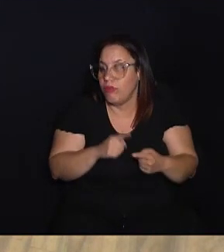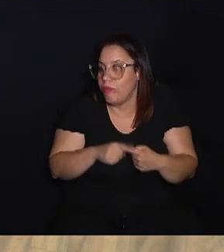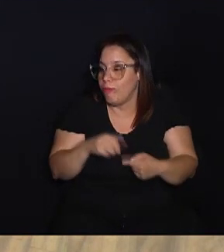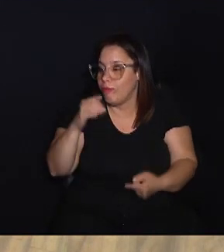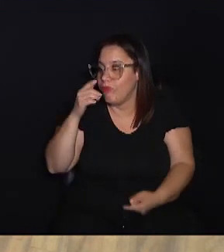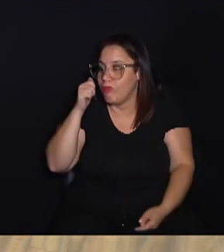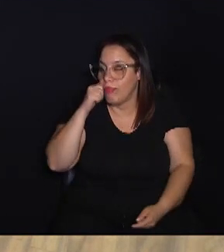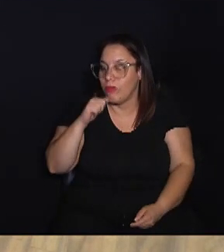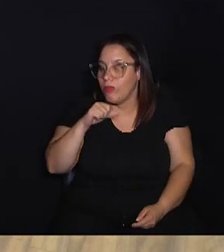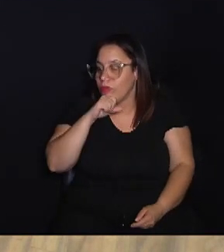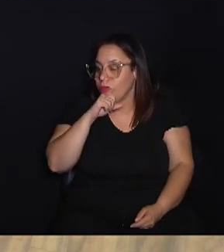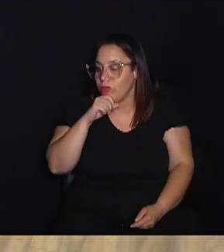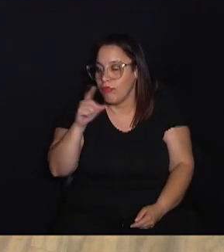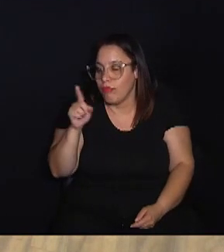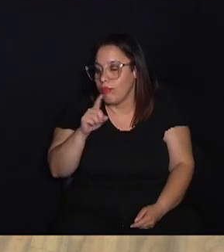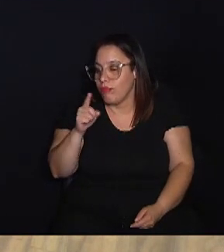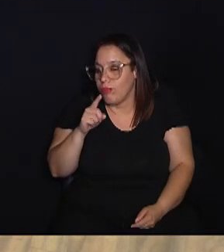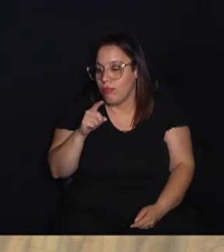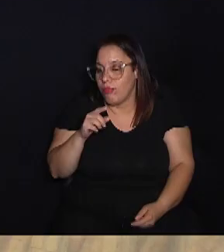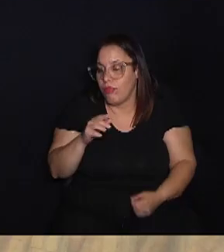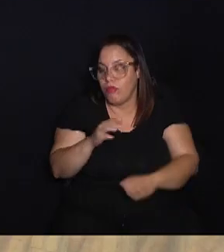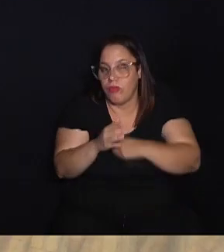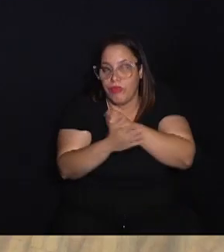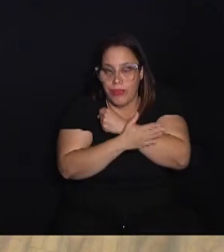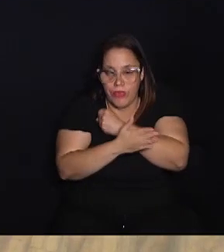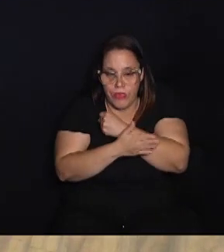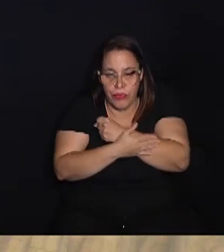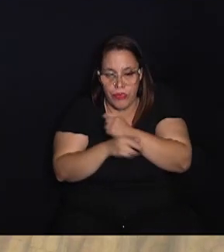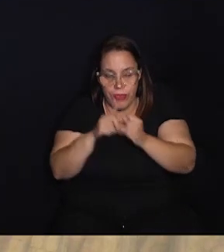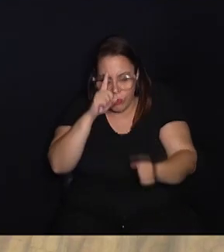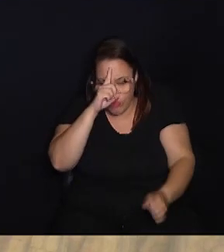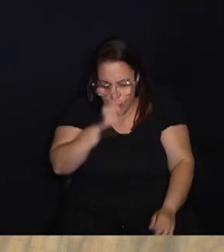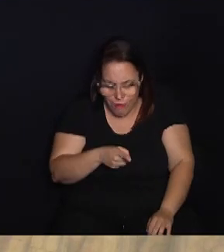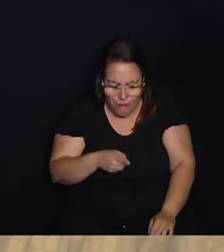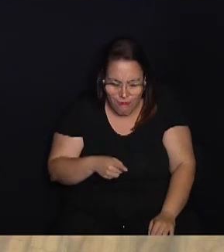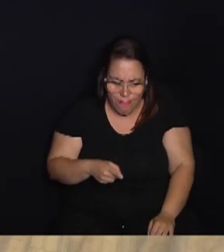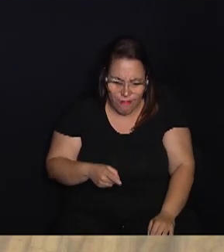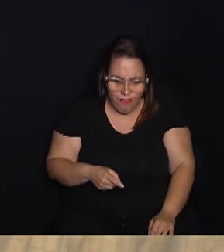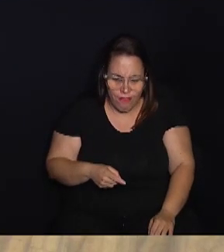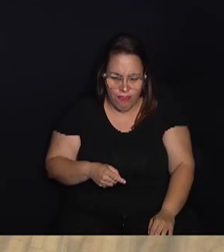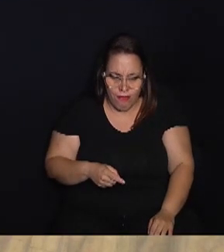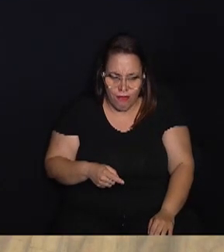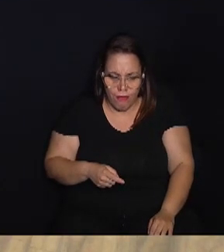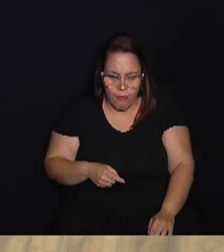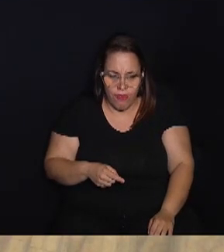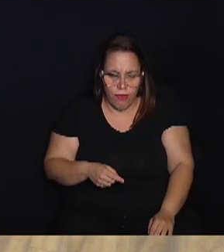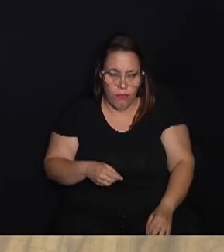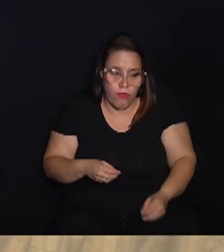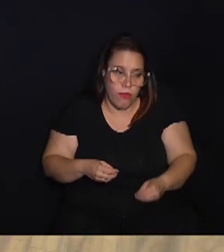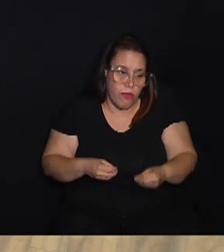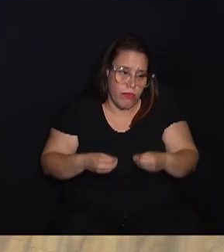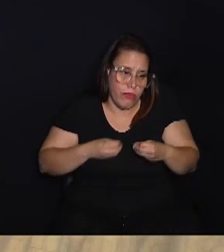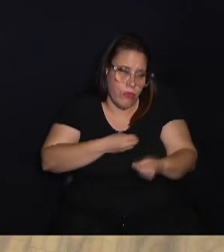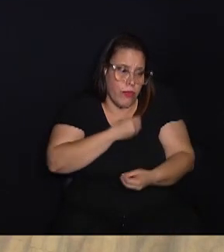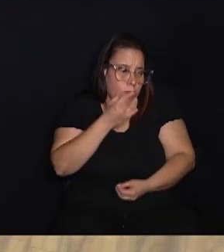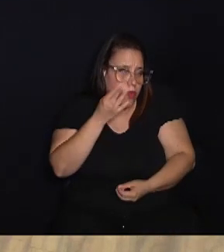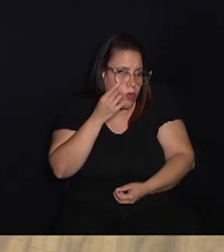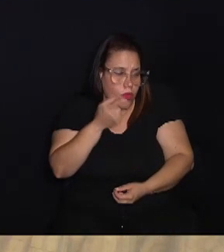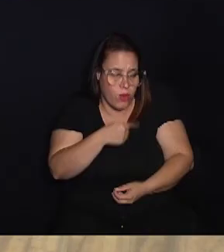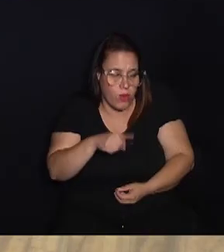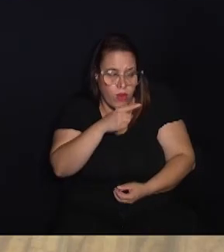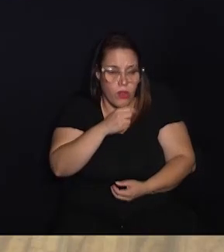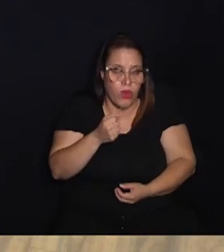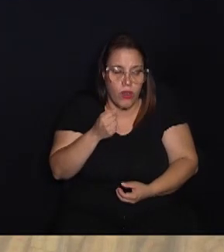não acha legal. Então, me ajudou a eu tomar decisões quando eu não estava na presença deles. Então, é isso que é um